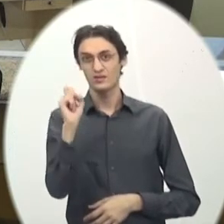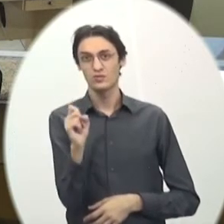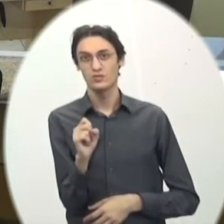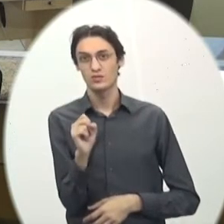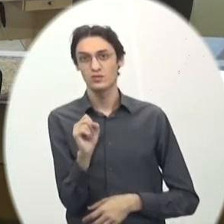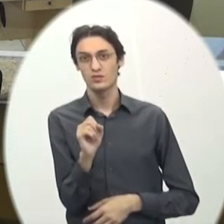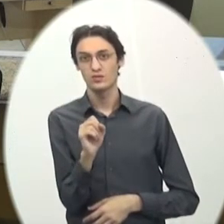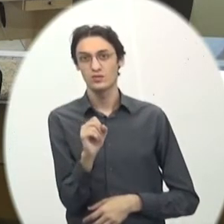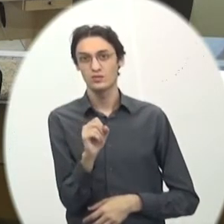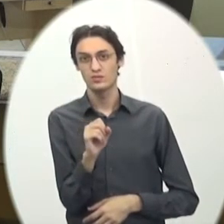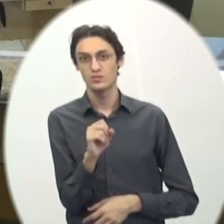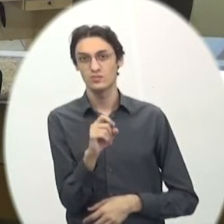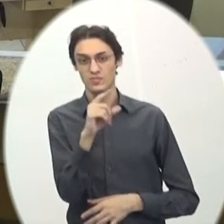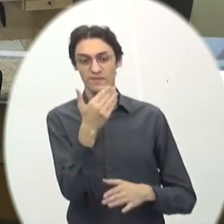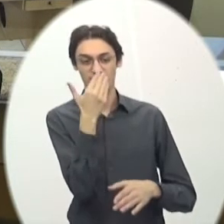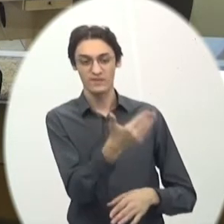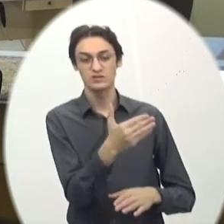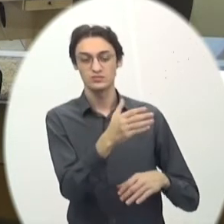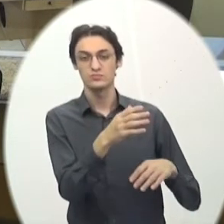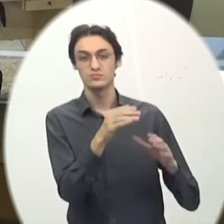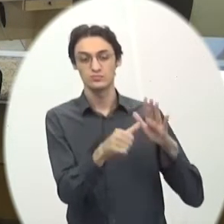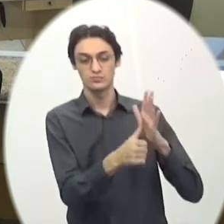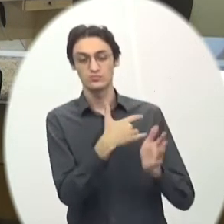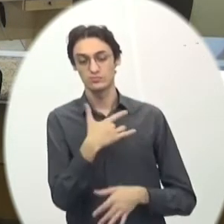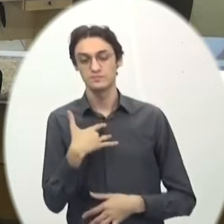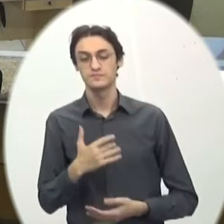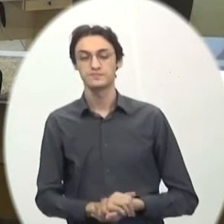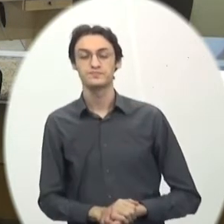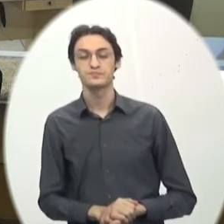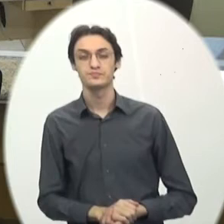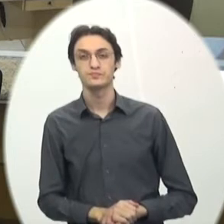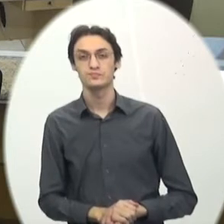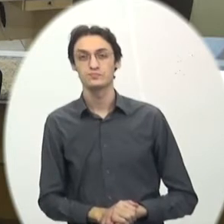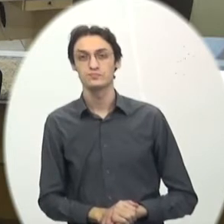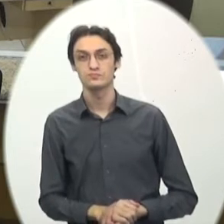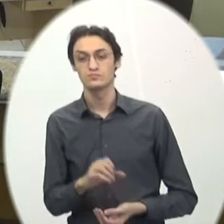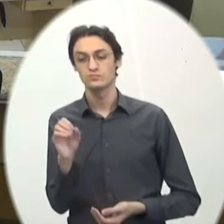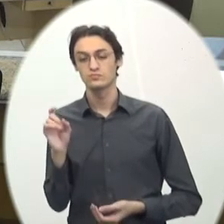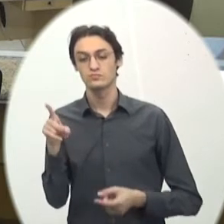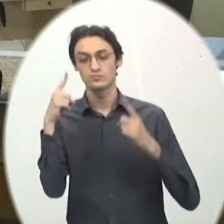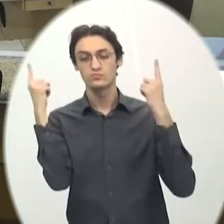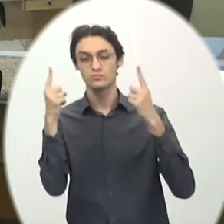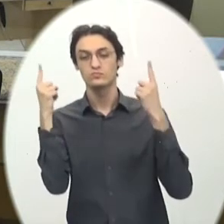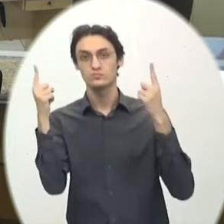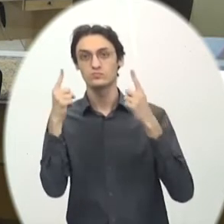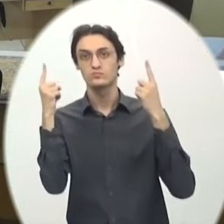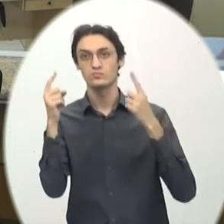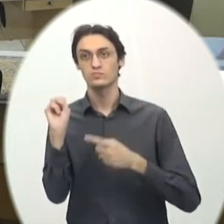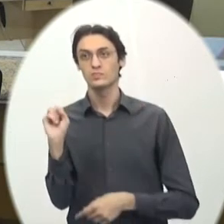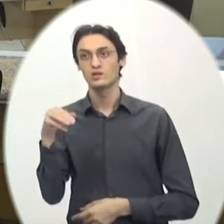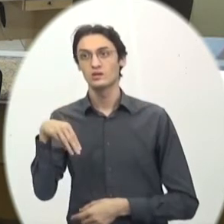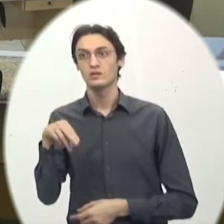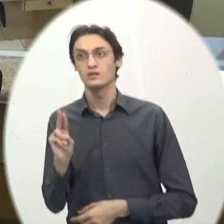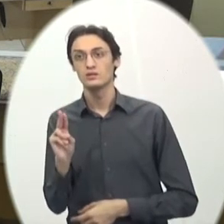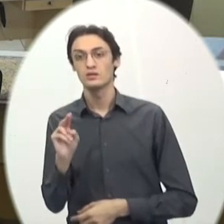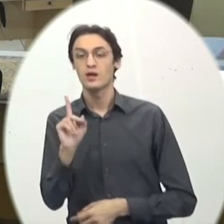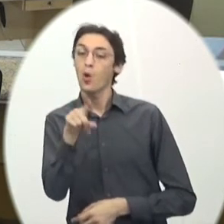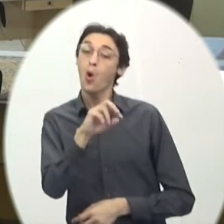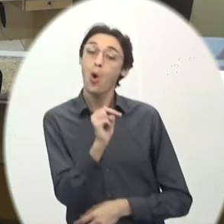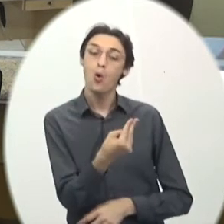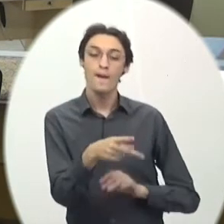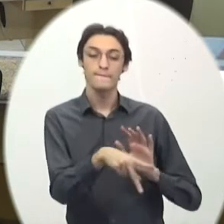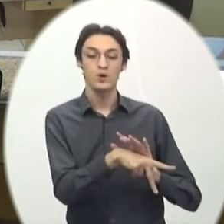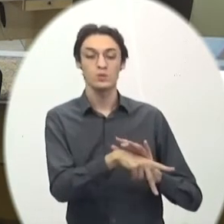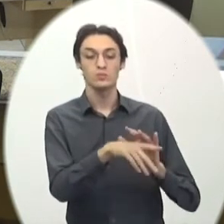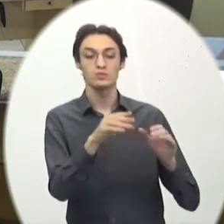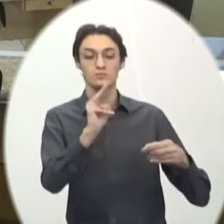hospital Campanha, que é aqui, tá, na triagem. Mas a ambulância é do SAMU ou era do município? Como assim? As ambulâncias que tem, é